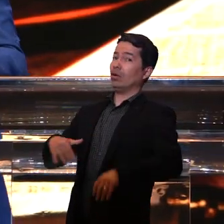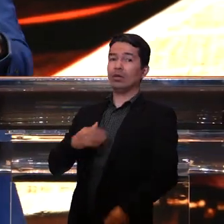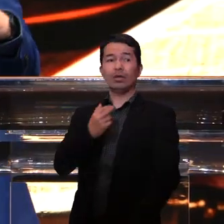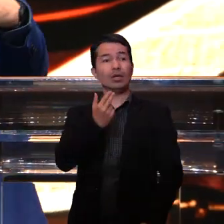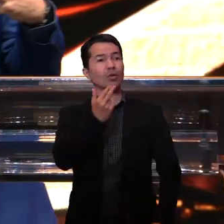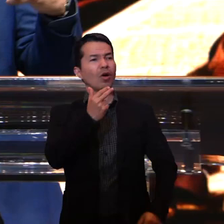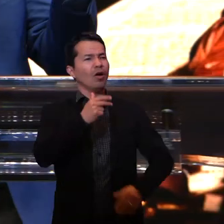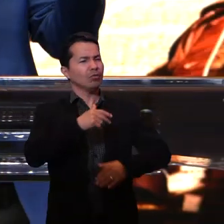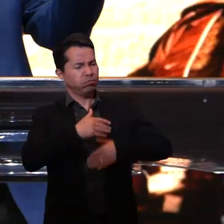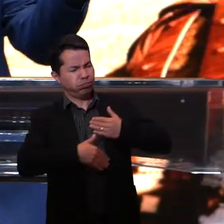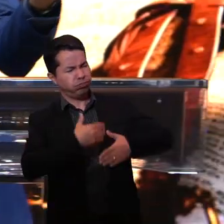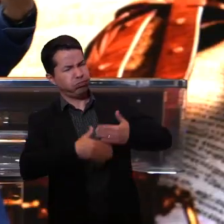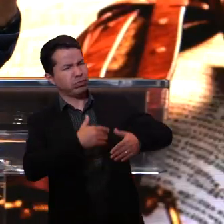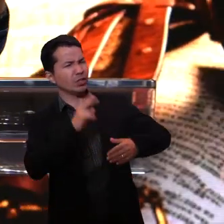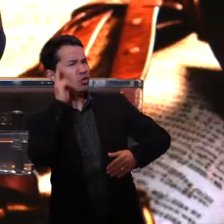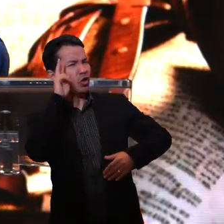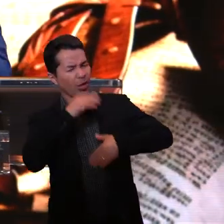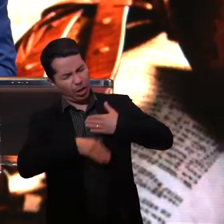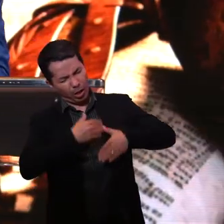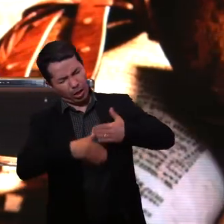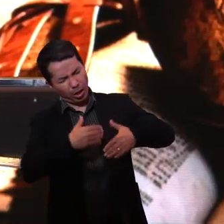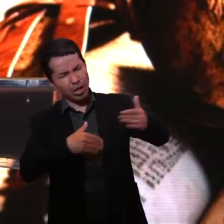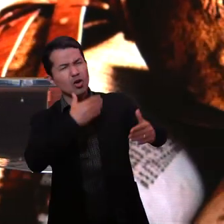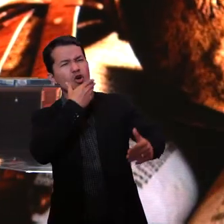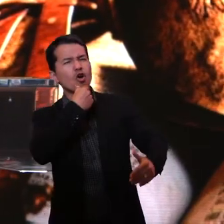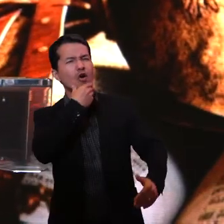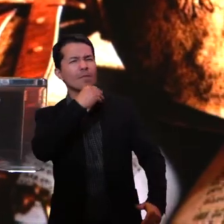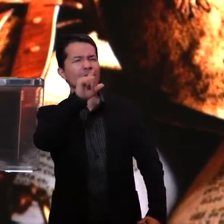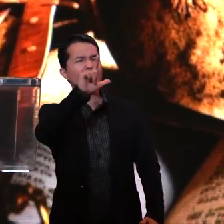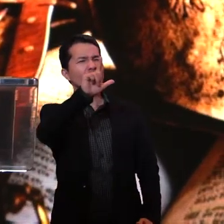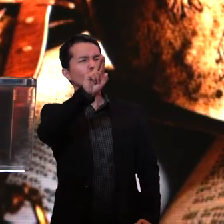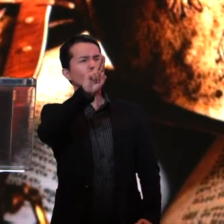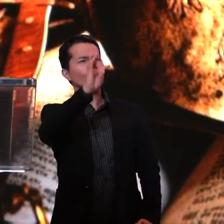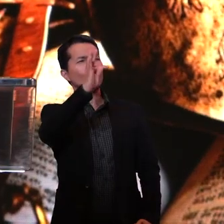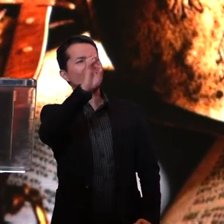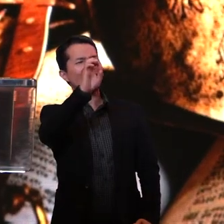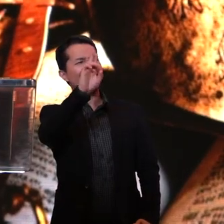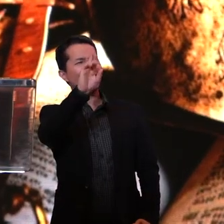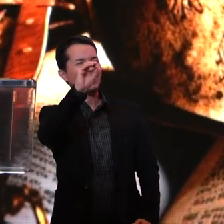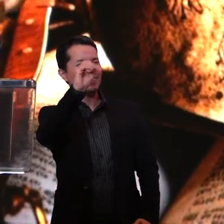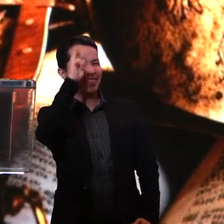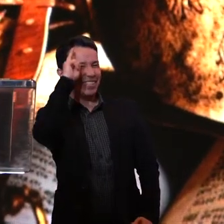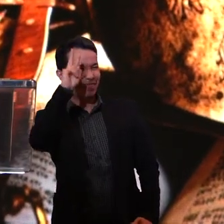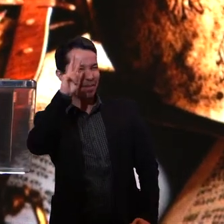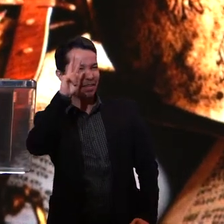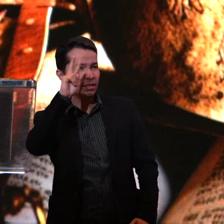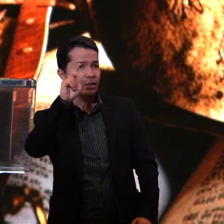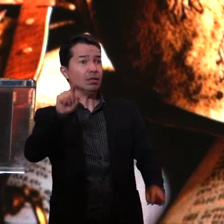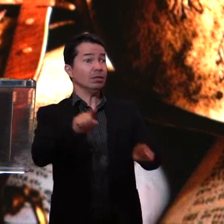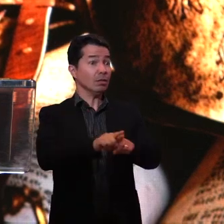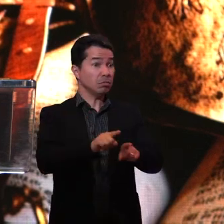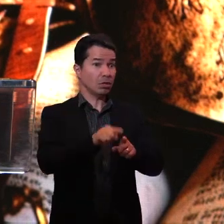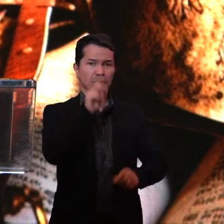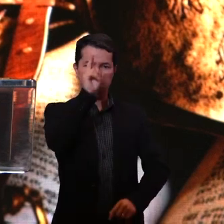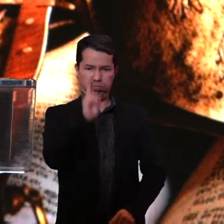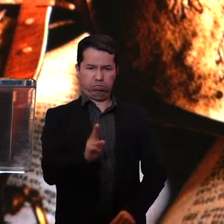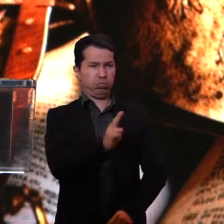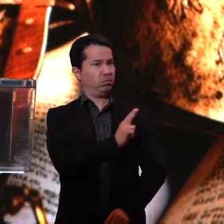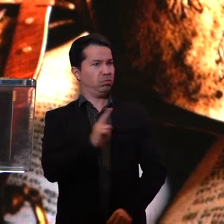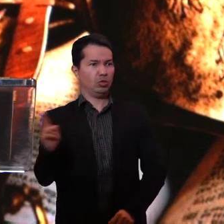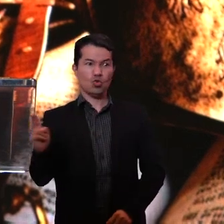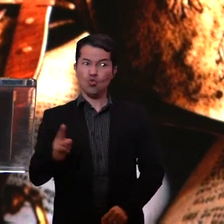sim tudo que ele podia de tipos de buscas, até o autoflagelo,